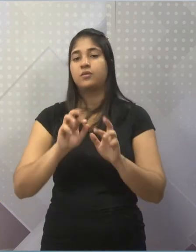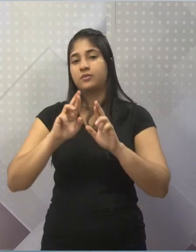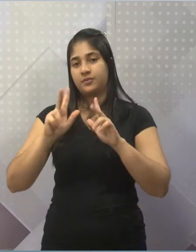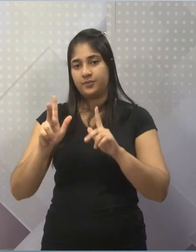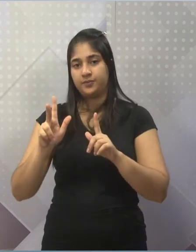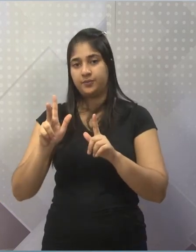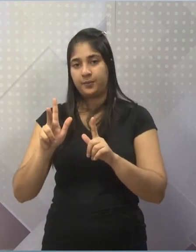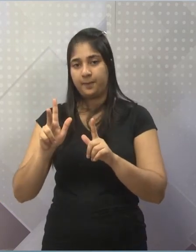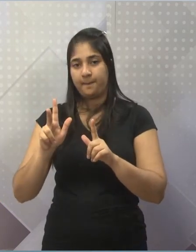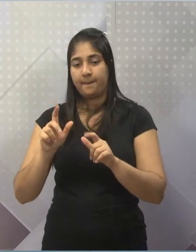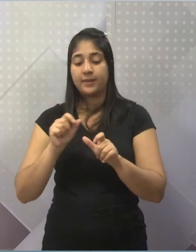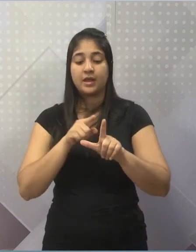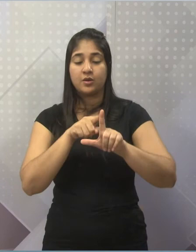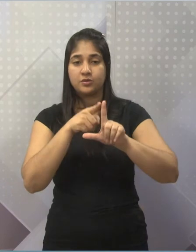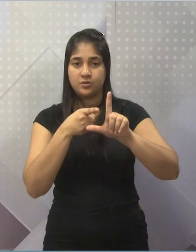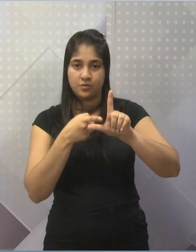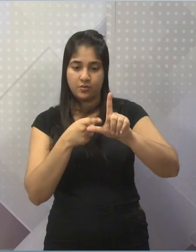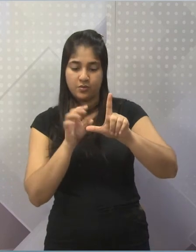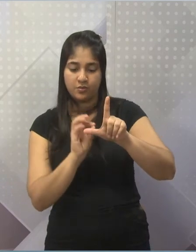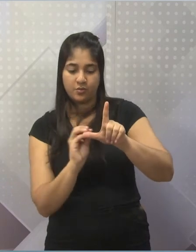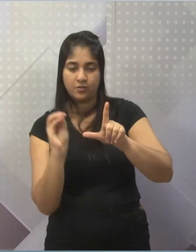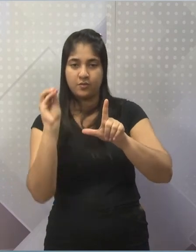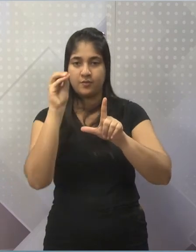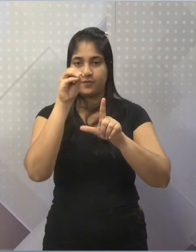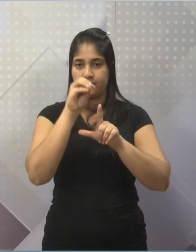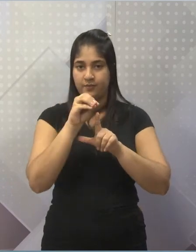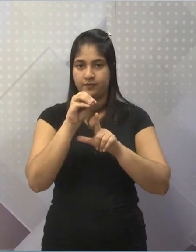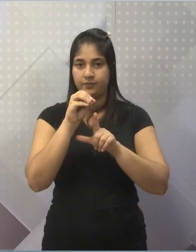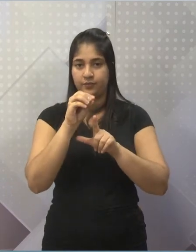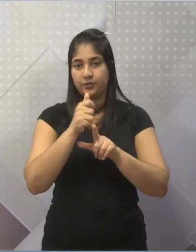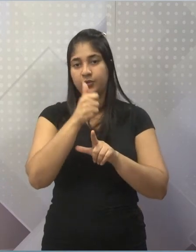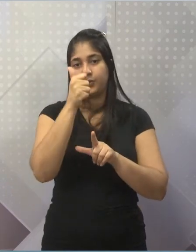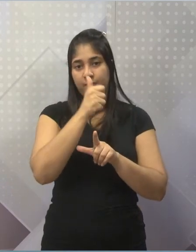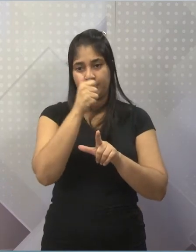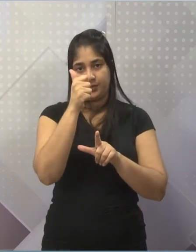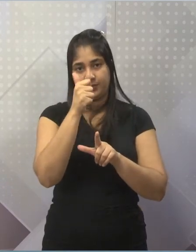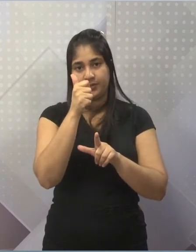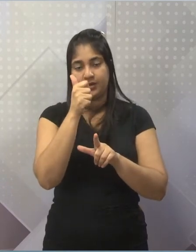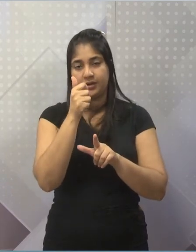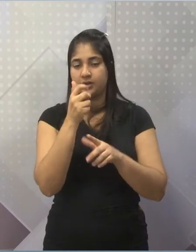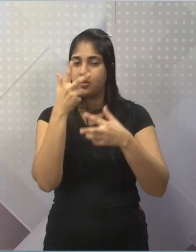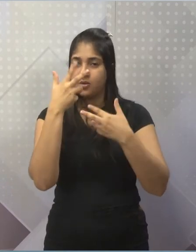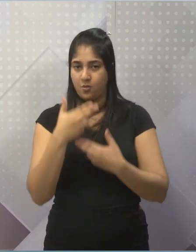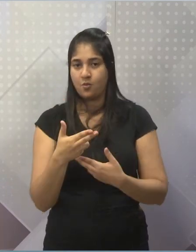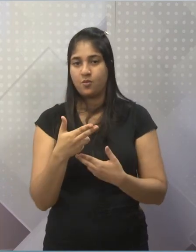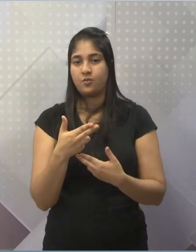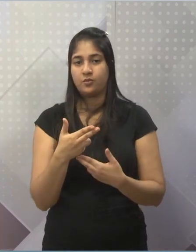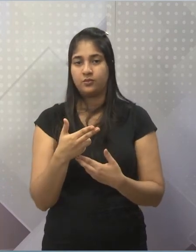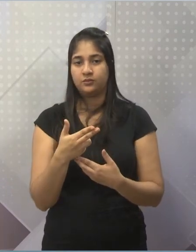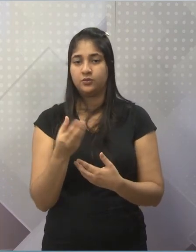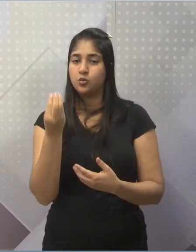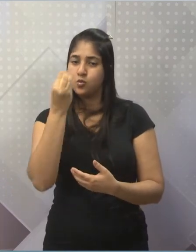cima. Se eu pego esse de baixo e coloco em cima do primeiro, correspondentes.